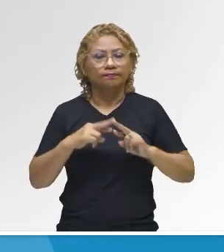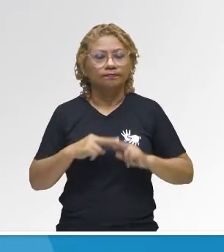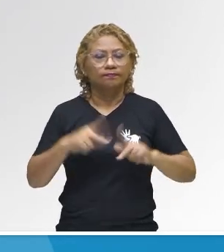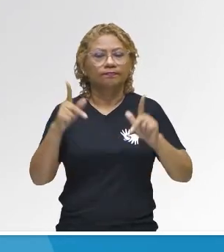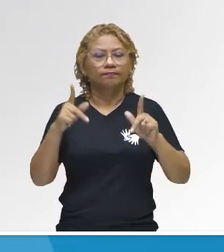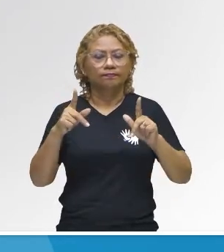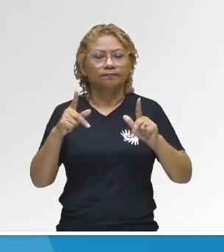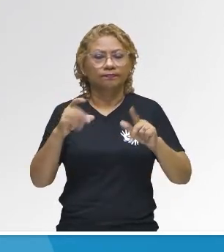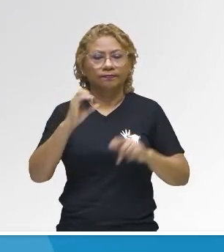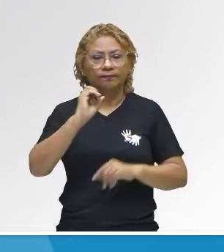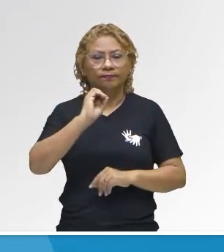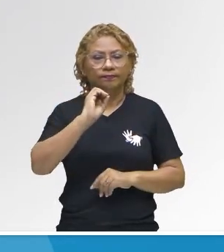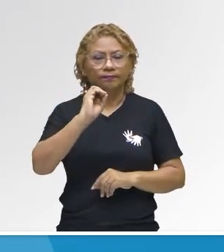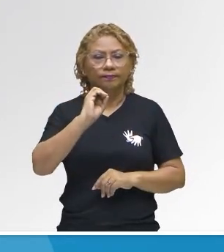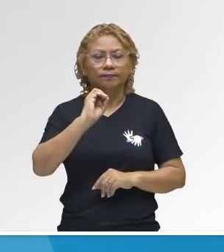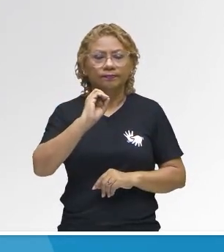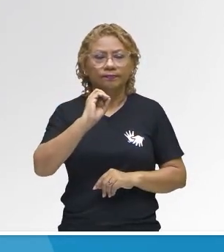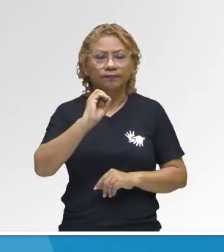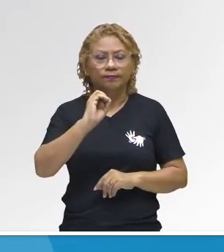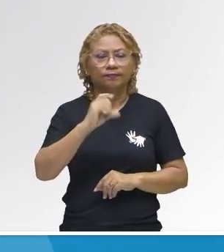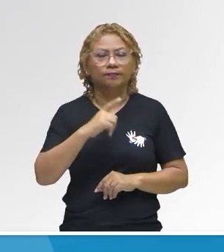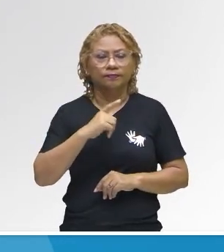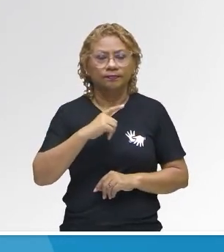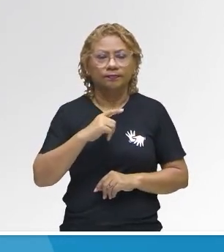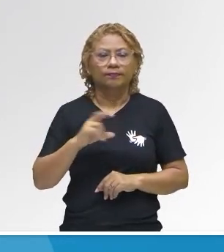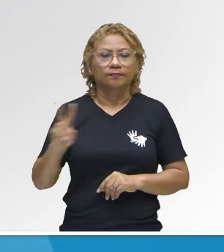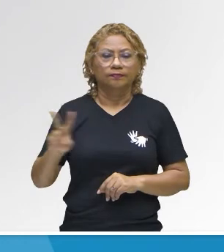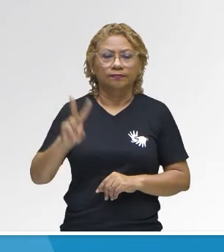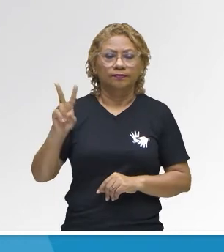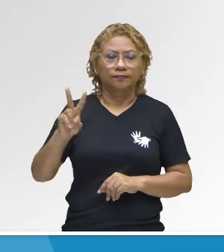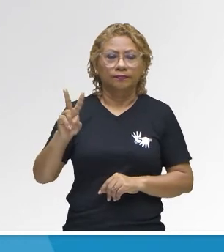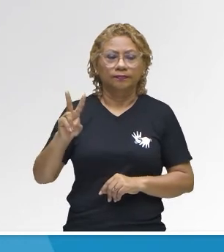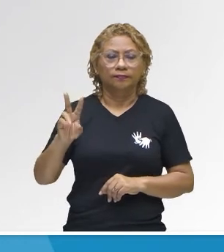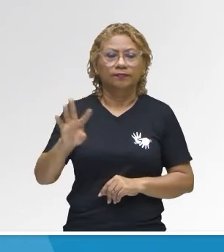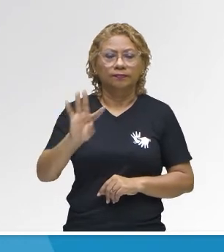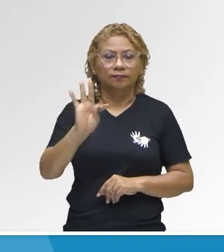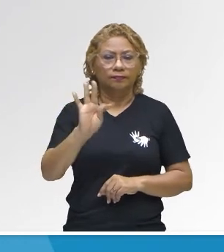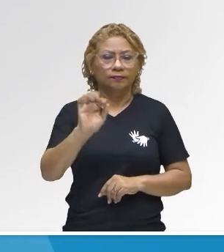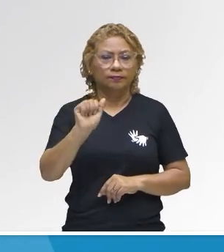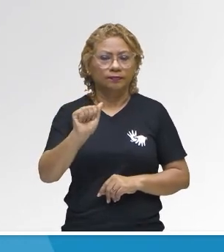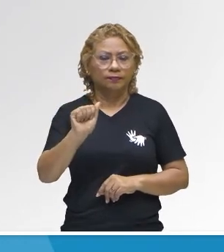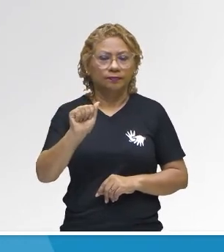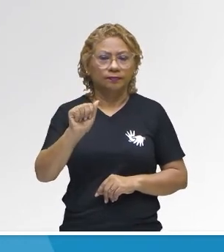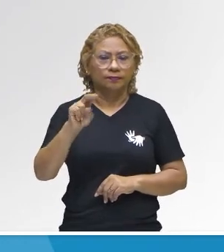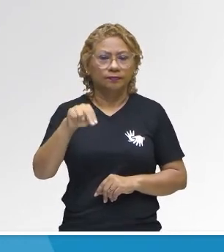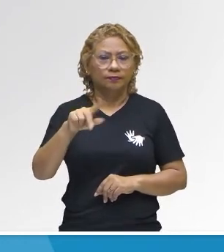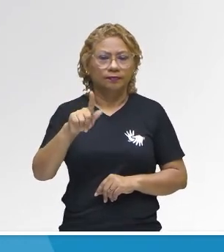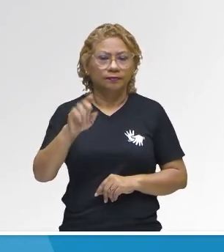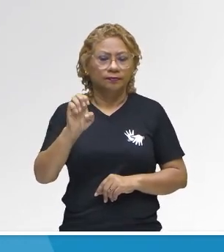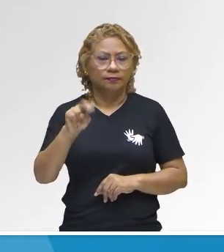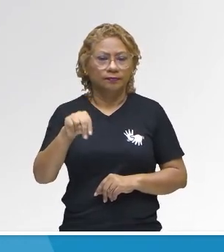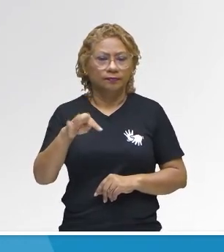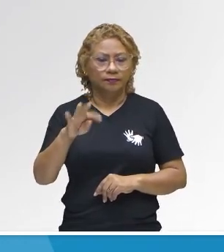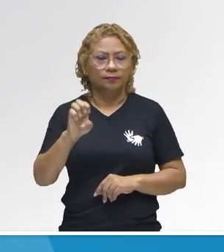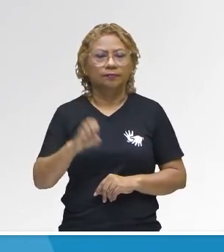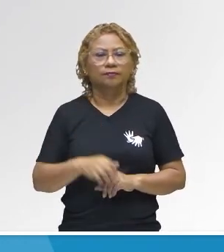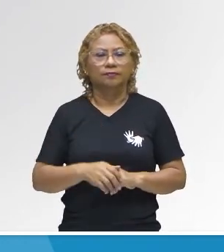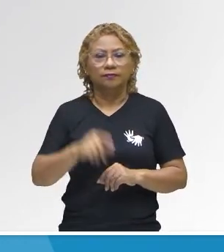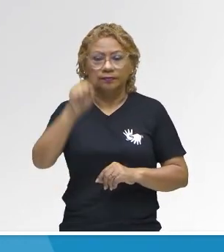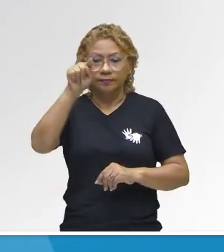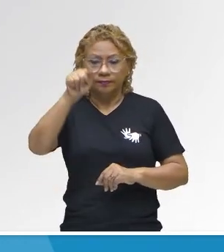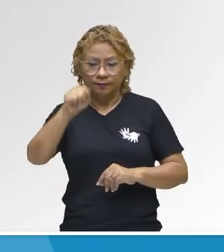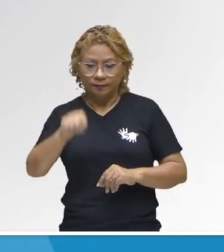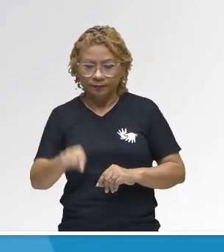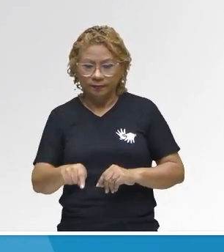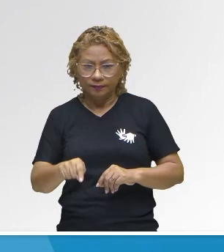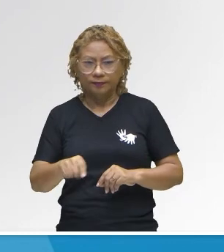zero para que exista o valor da tangente. E isso está incluído quando a gente diz